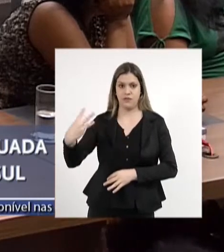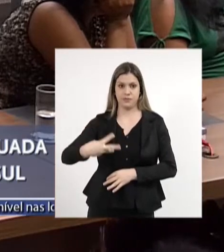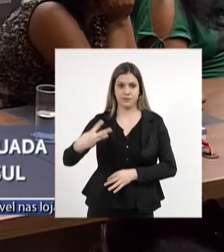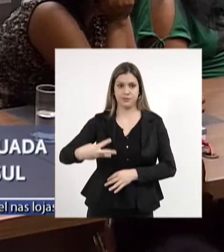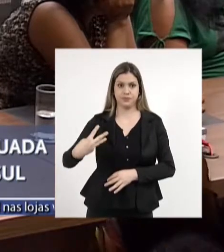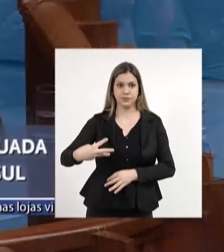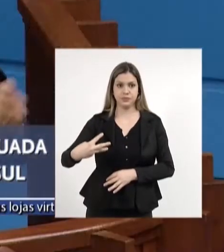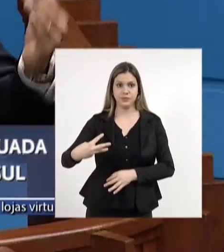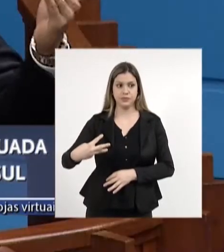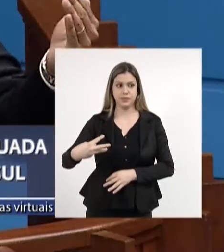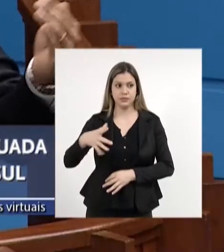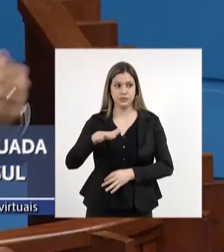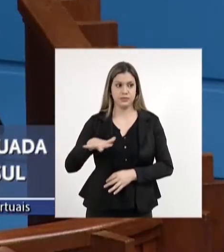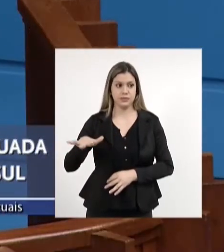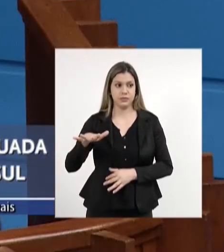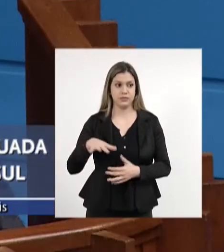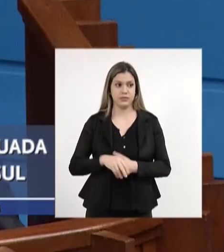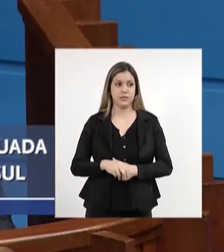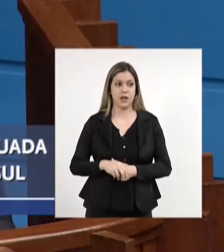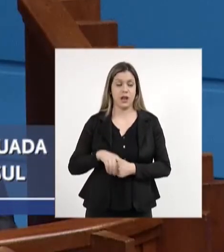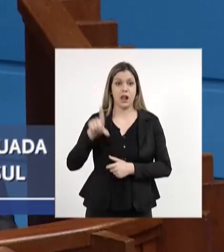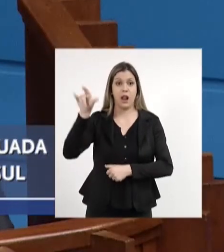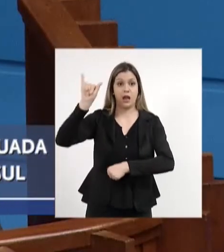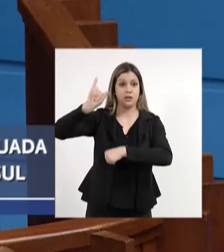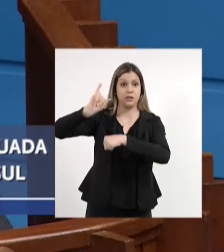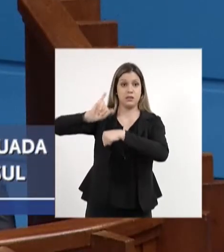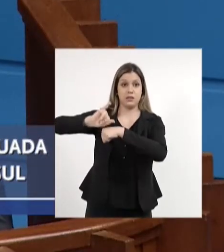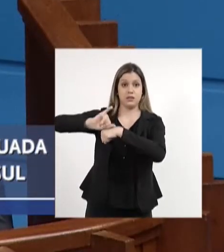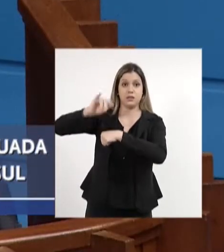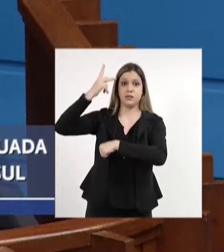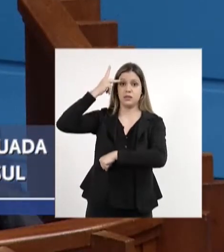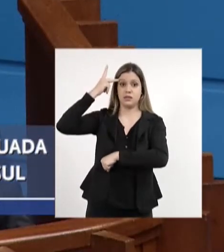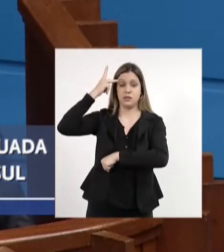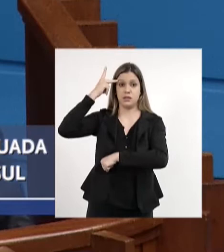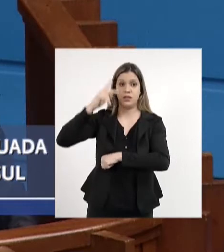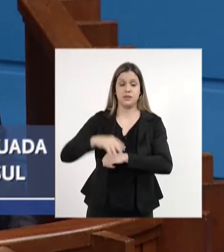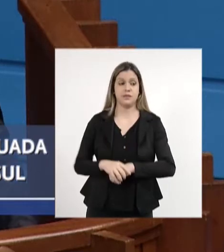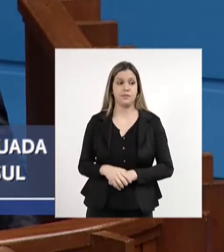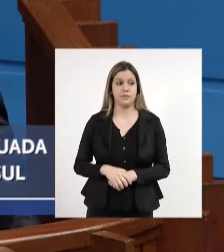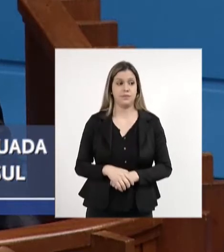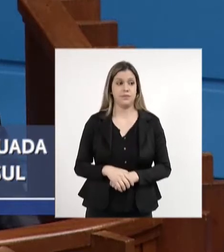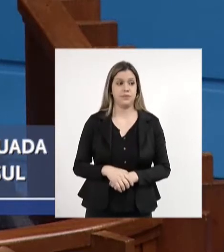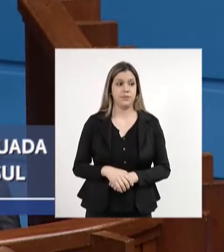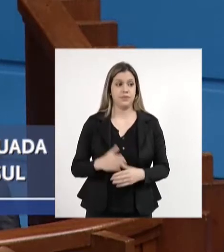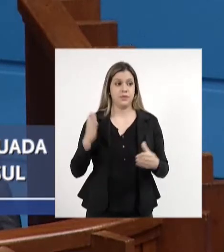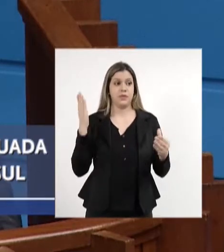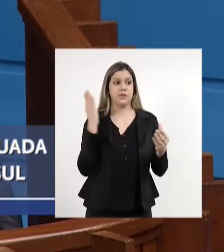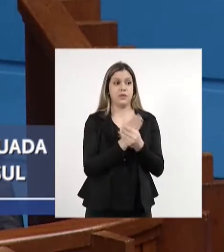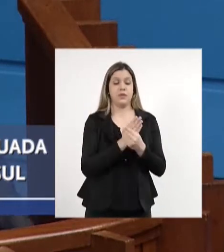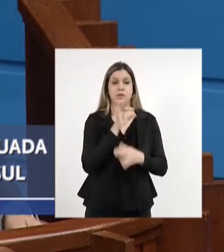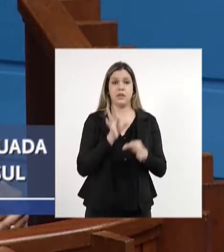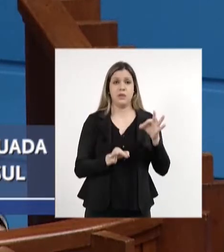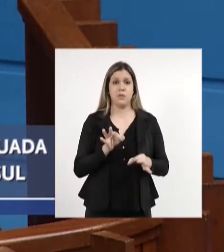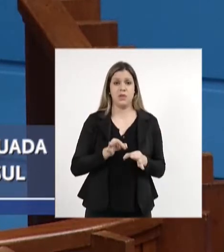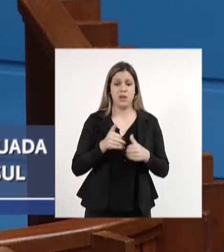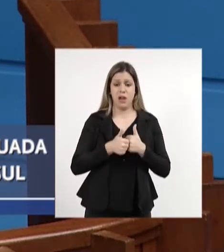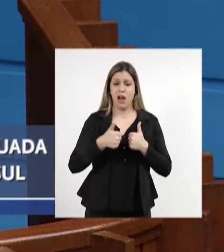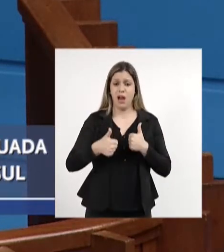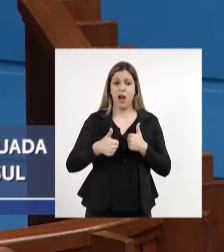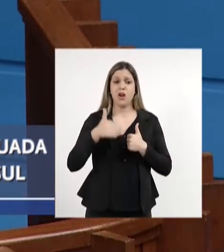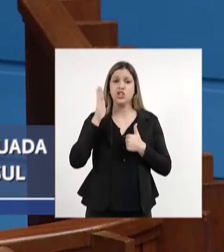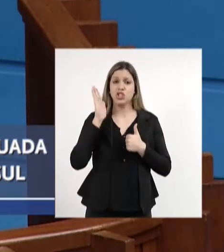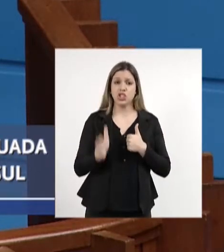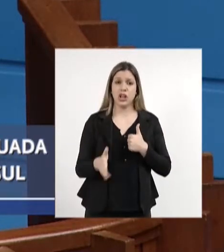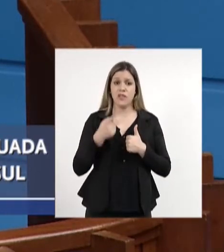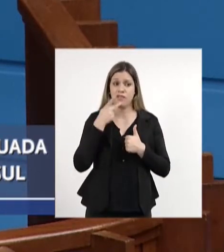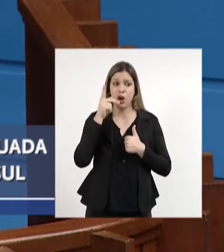Regional Federal da Terceira Região, com sede em São Paulo. O tribunal, em sede liminar, ele foi muito claro em